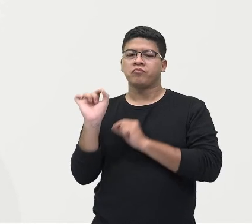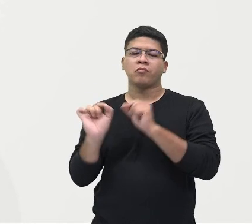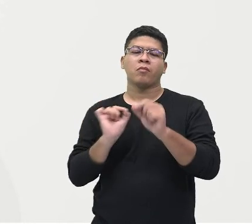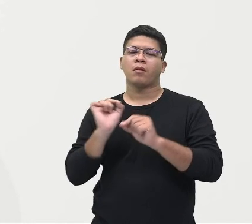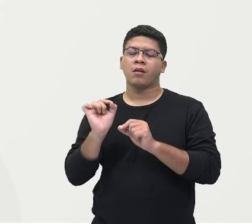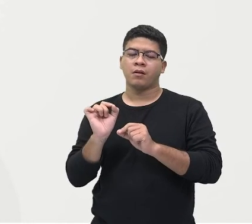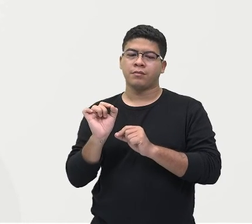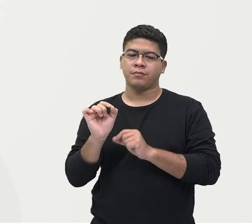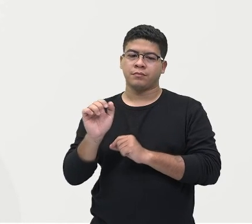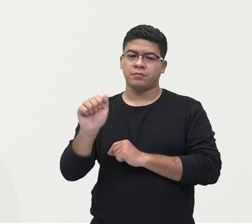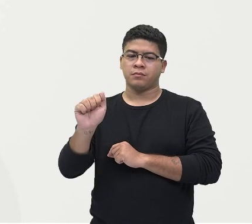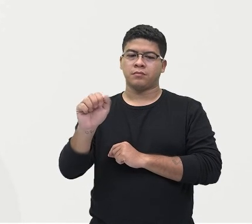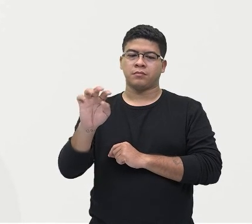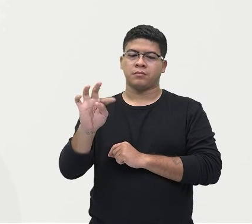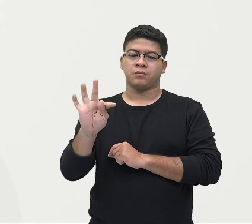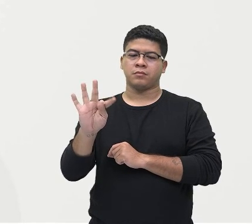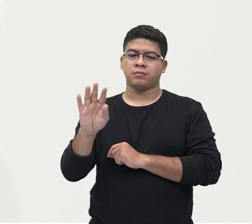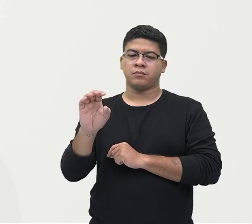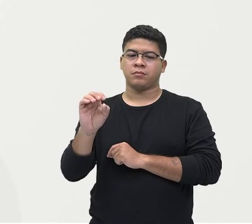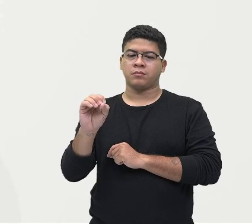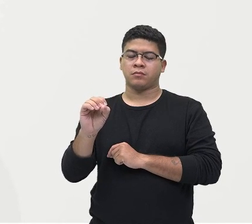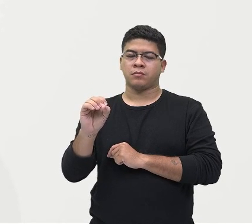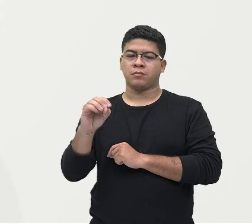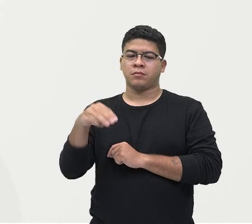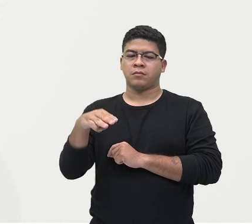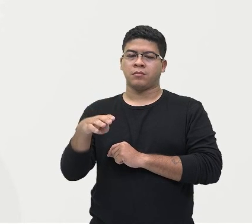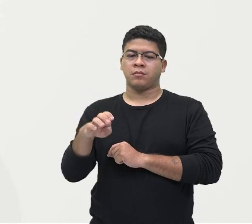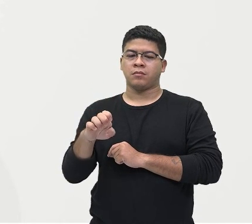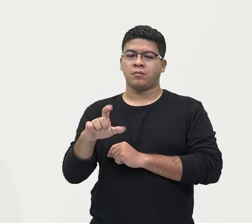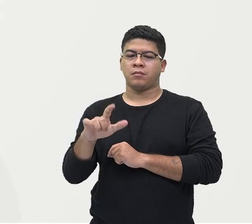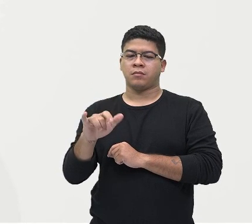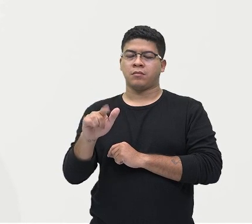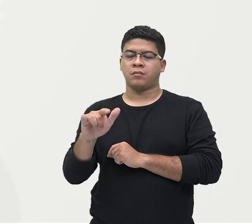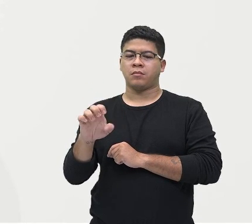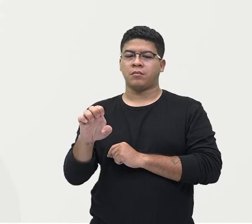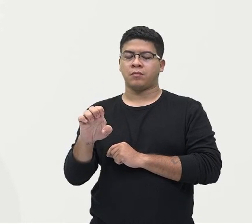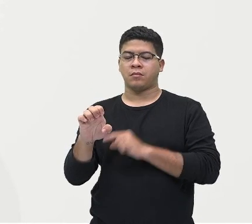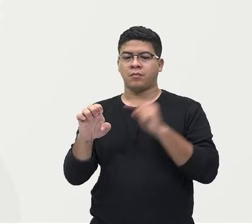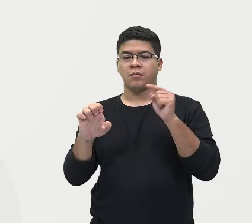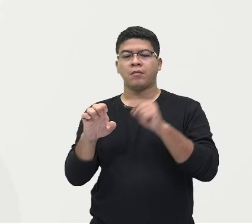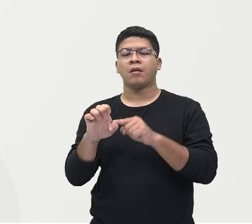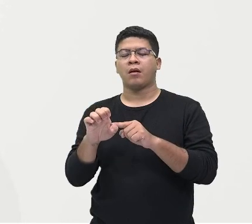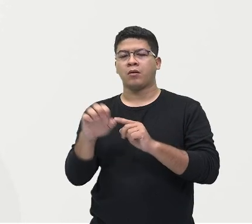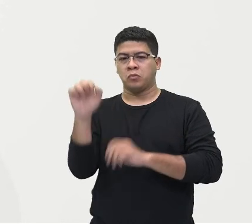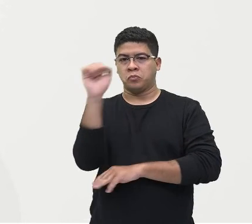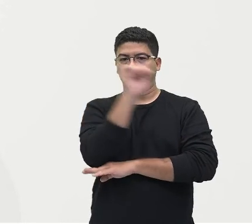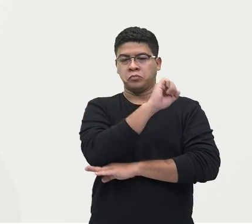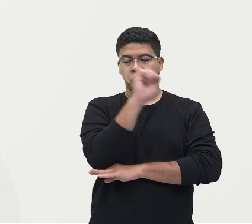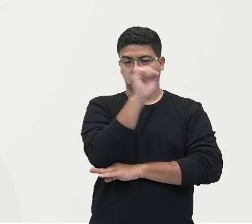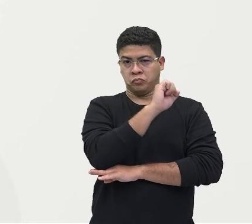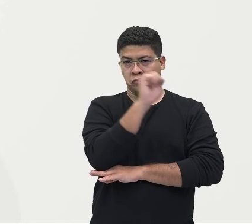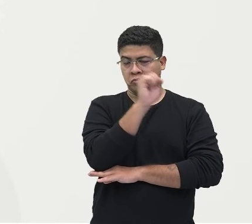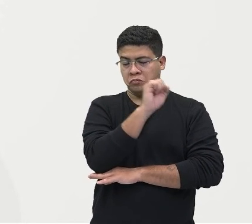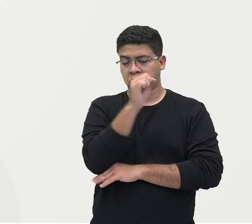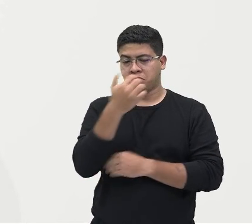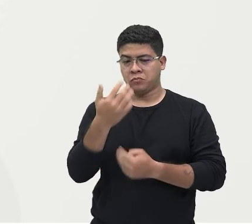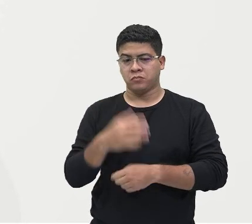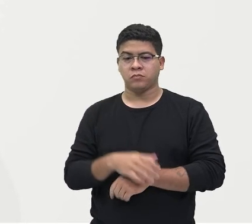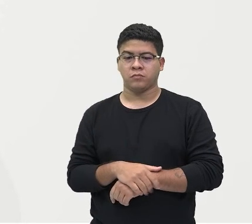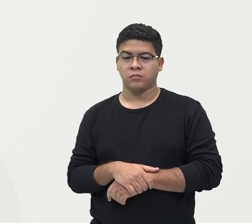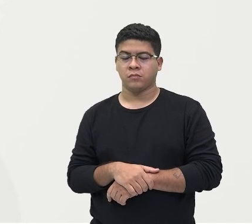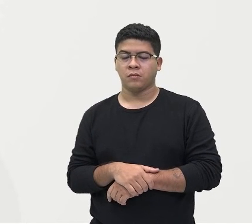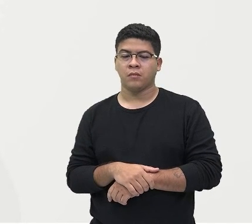Companies, a palavra company está no plural, né? Company é o singular. Company.